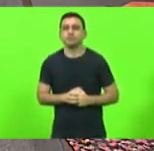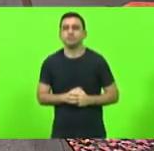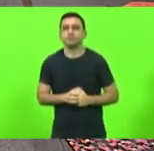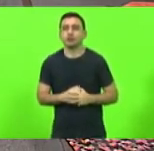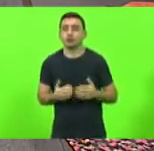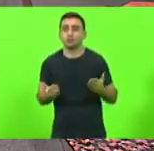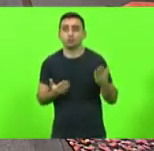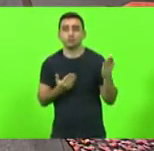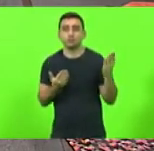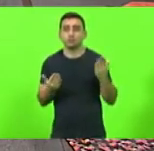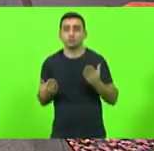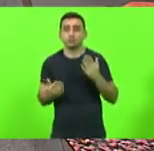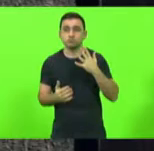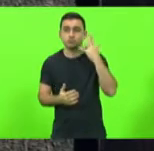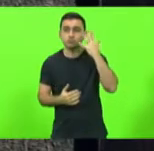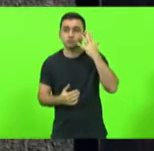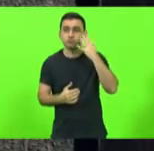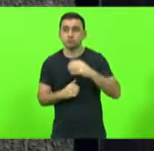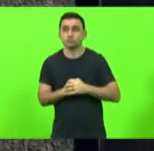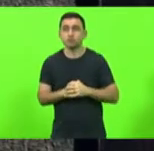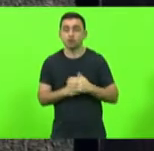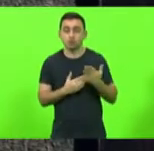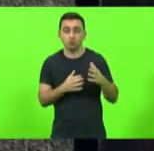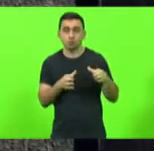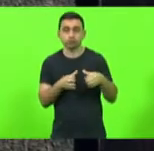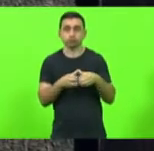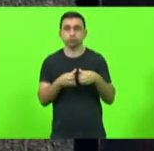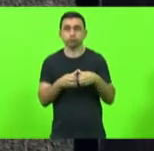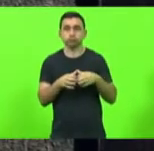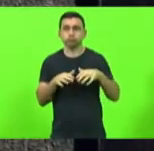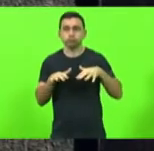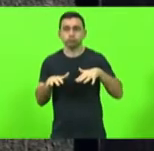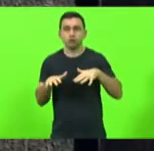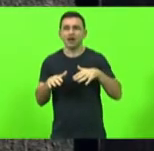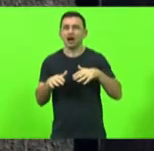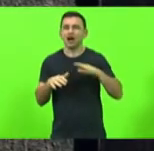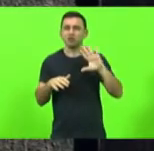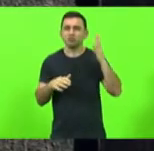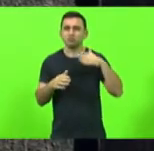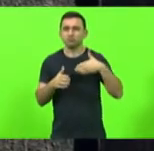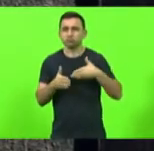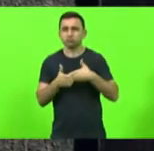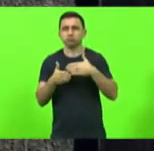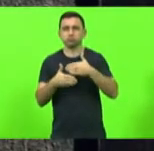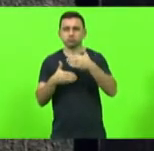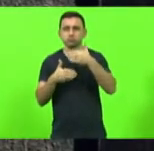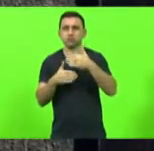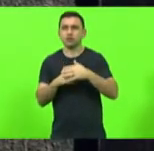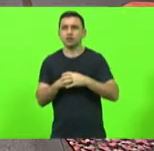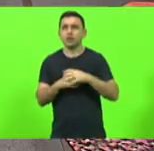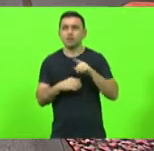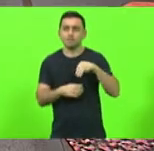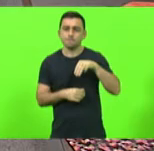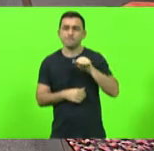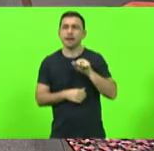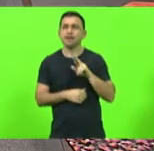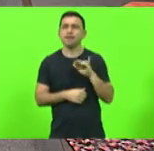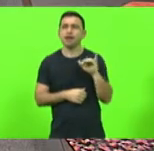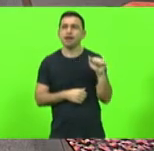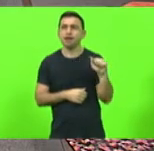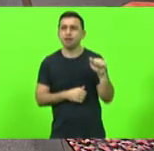Convidamos para fazer uso da palavra a senhora membro do Movimento dos Atingidos por Barragens de Santa Catarina, Maria Virgs.